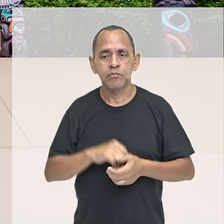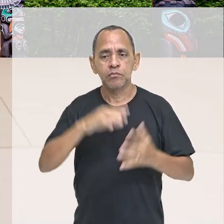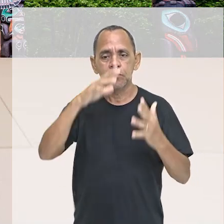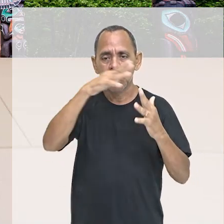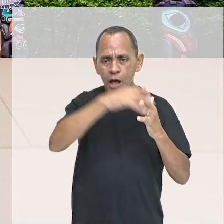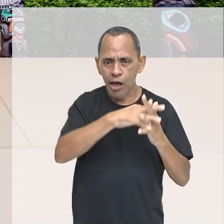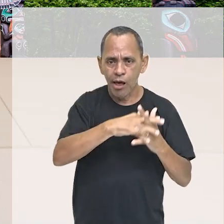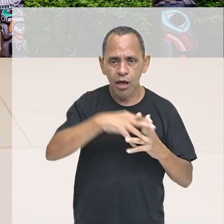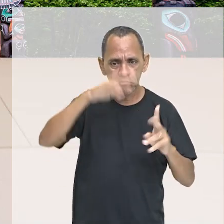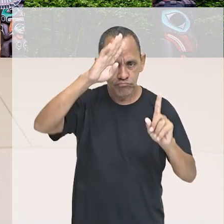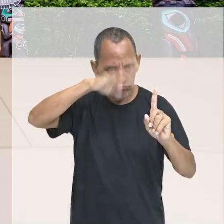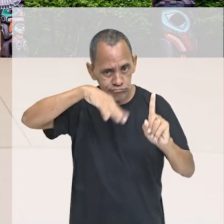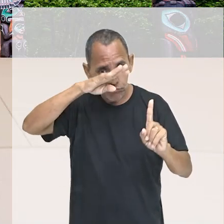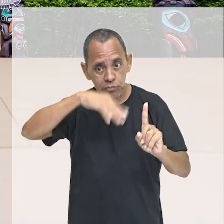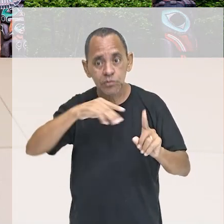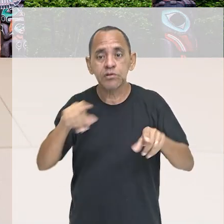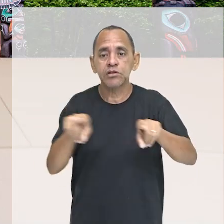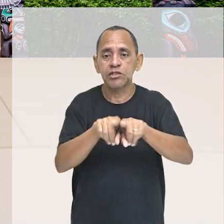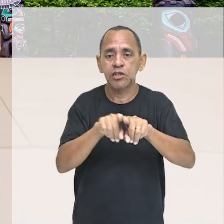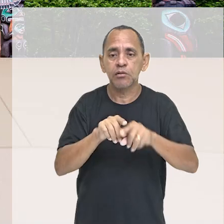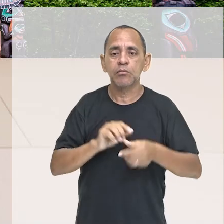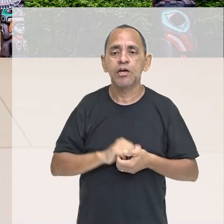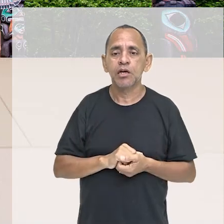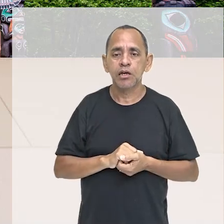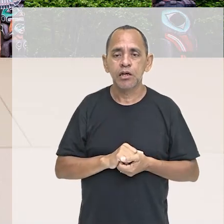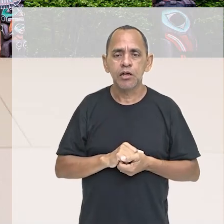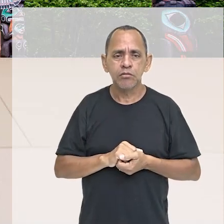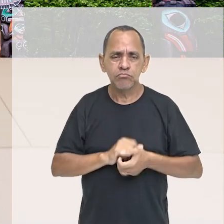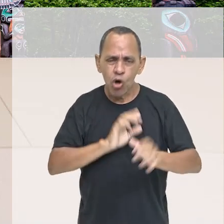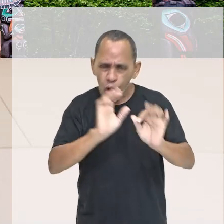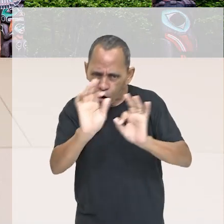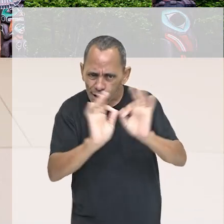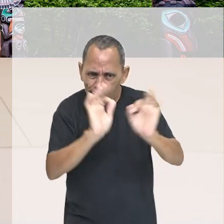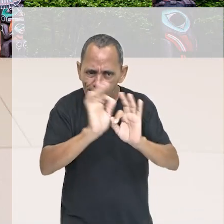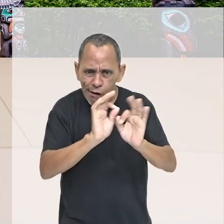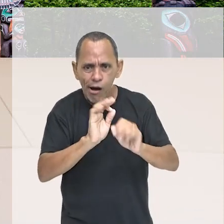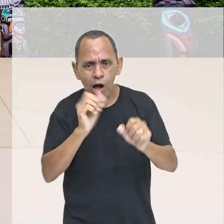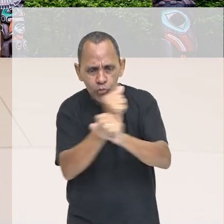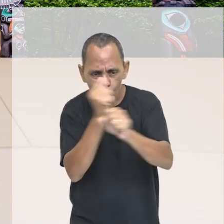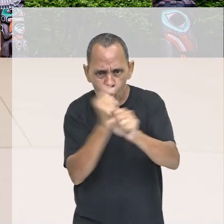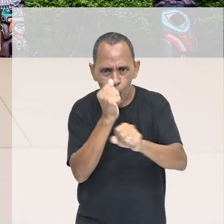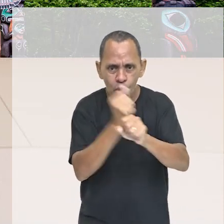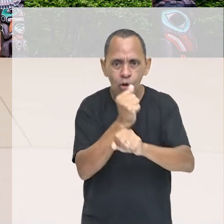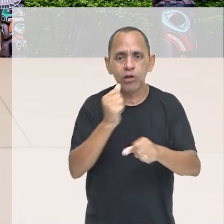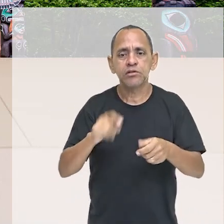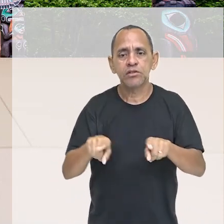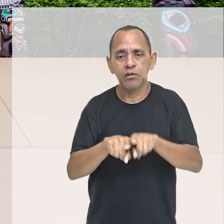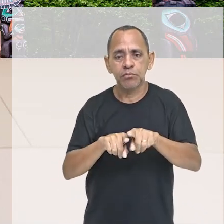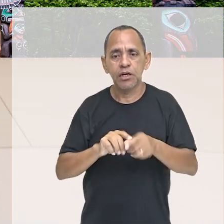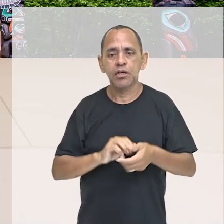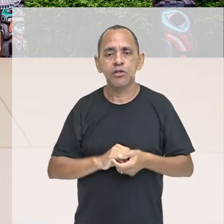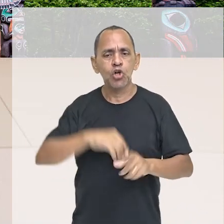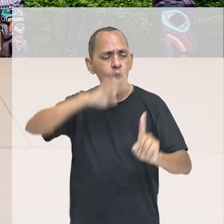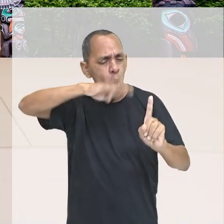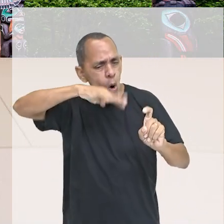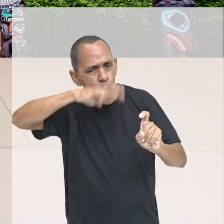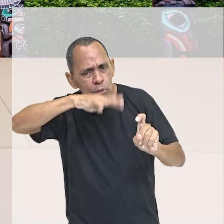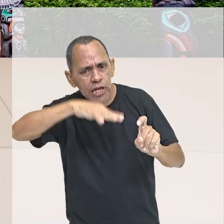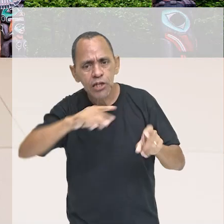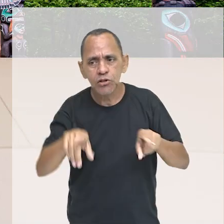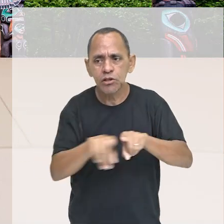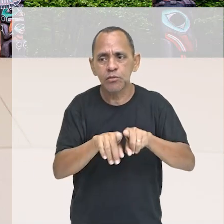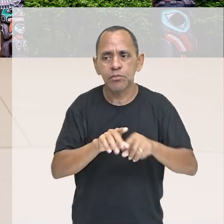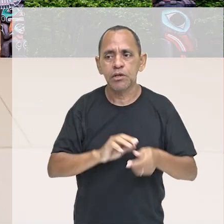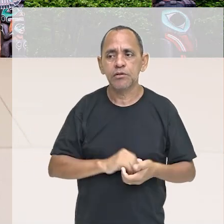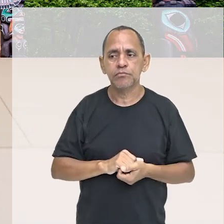feito, que é preparado para que ele seja construído, e de um mito. Tem um mito que também